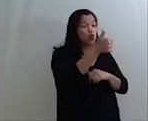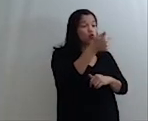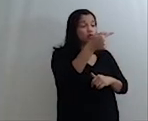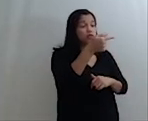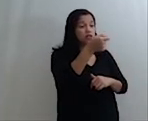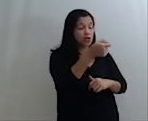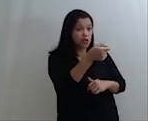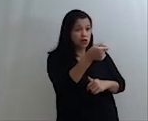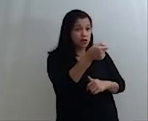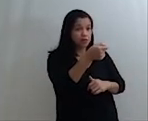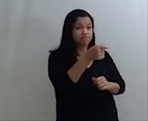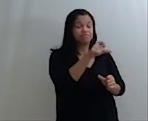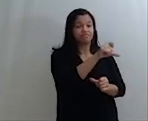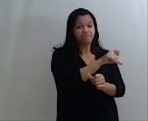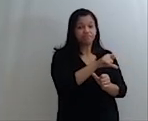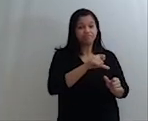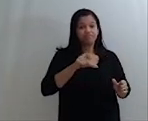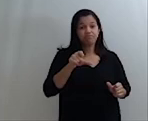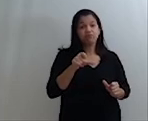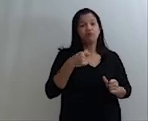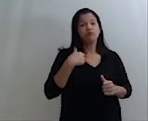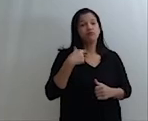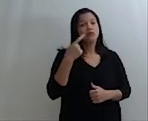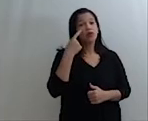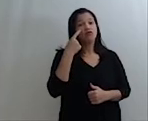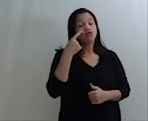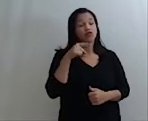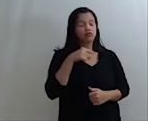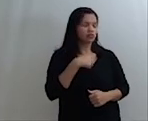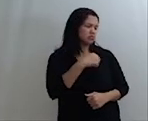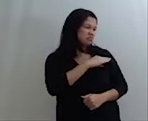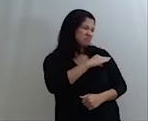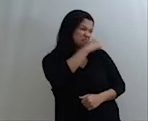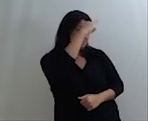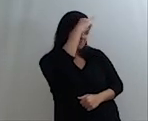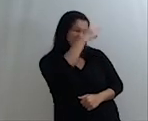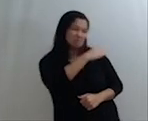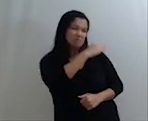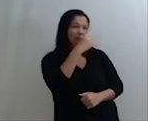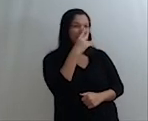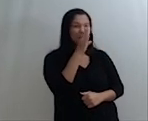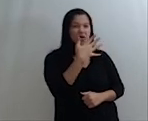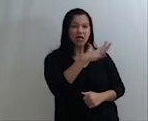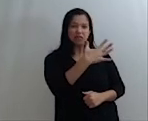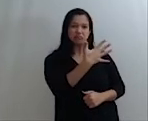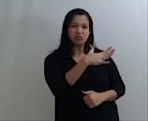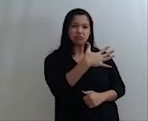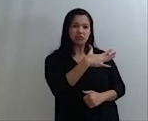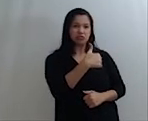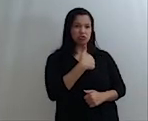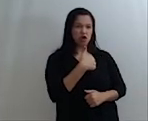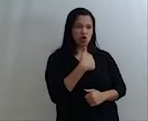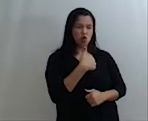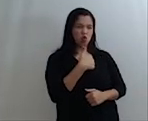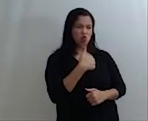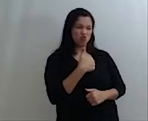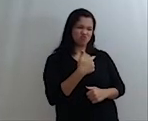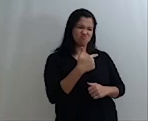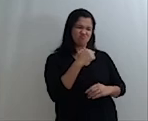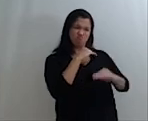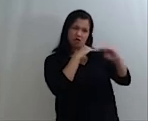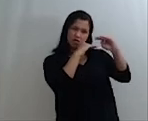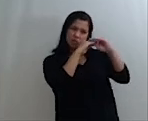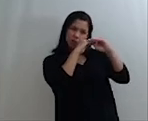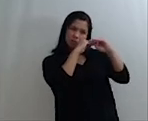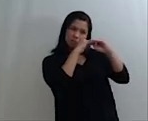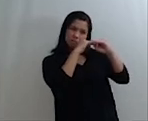acusação n e elas se basearam na suas alturas um disse que um um dos das testemunhas disse que tinha uma das vítimas né disse que